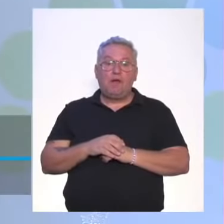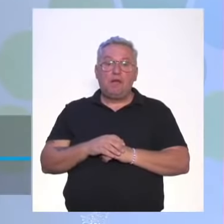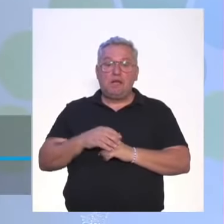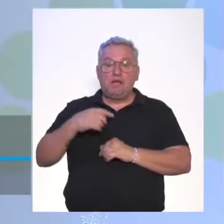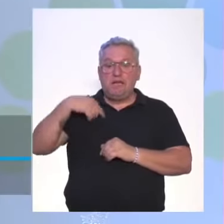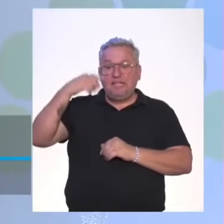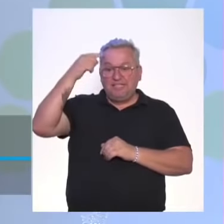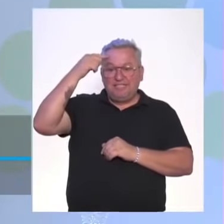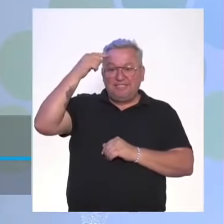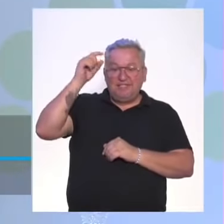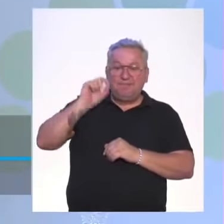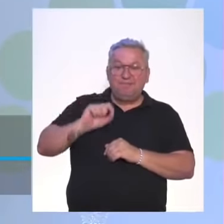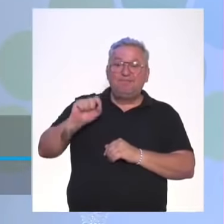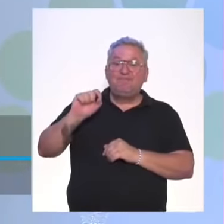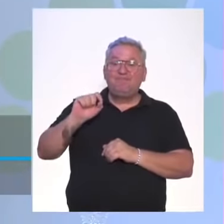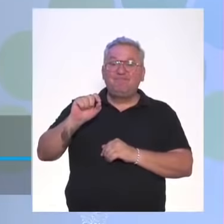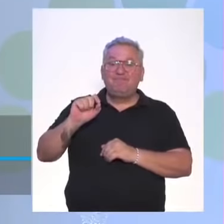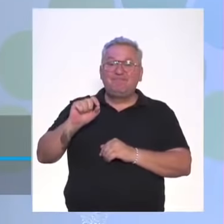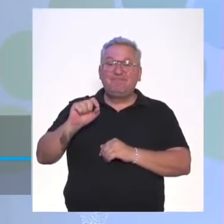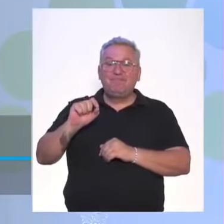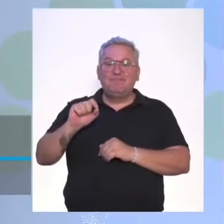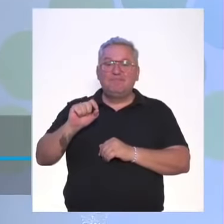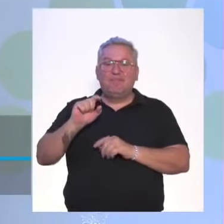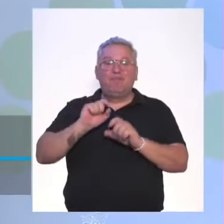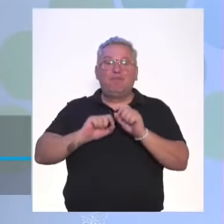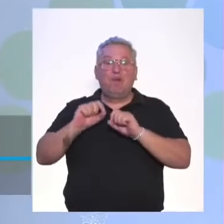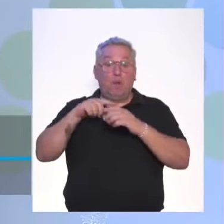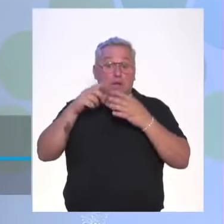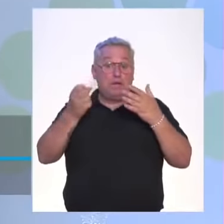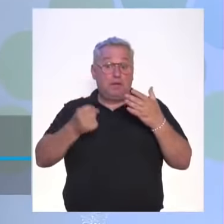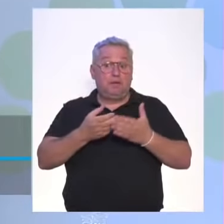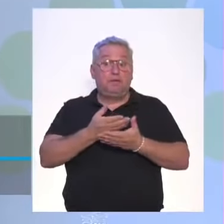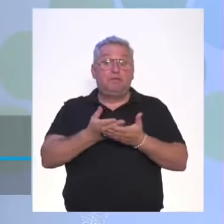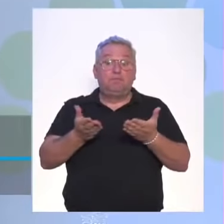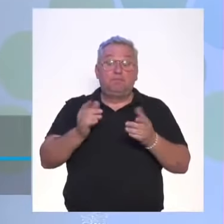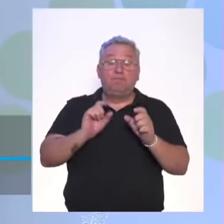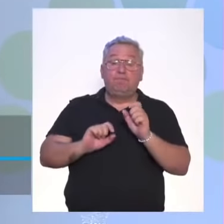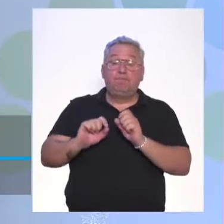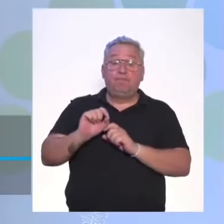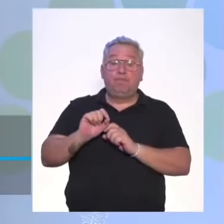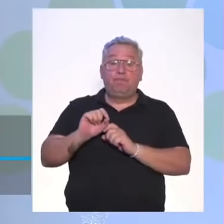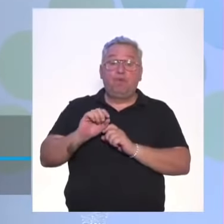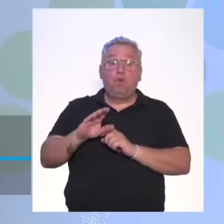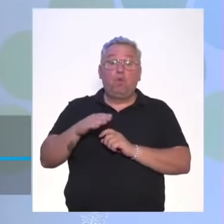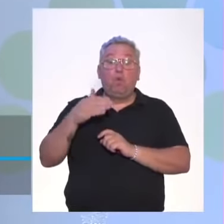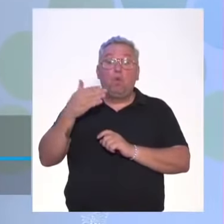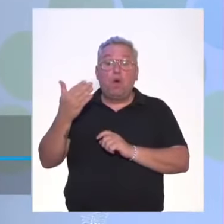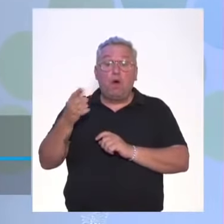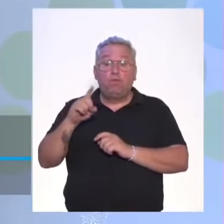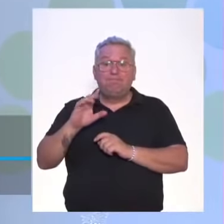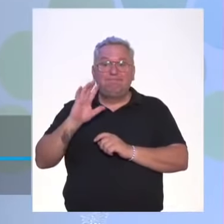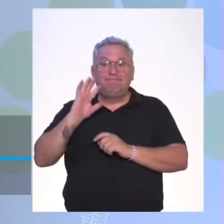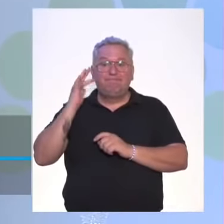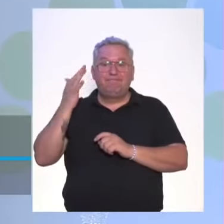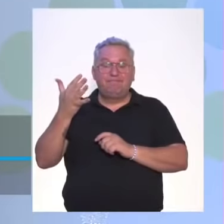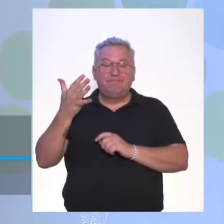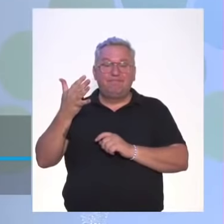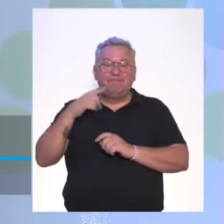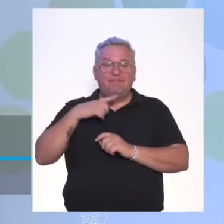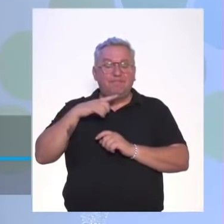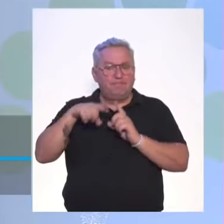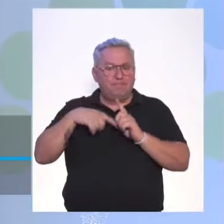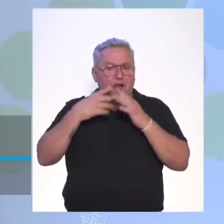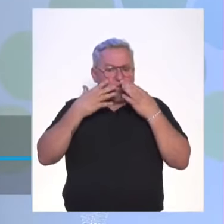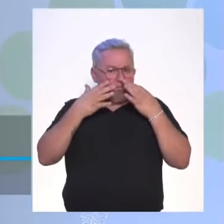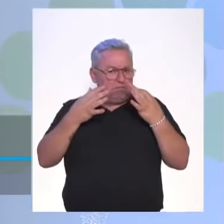pensando nisso né do que eu comentei aqui com vocês qual desses acontecimentos chamou